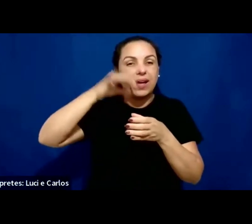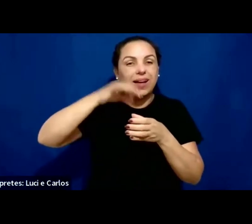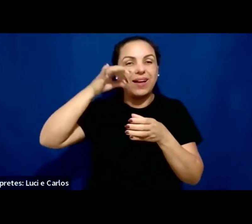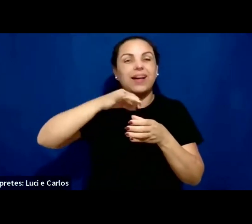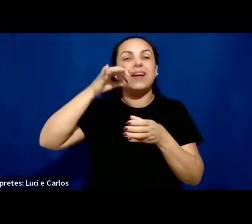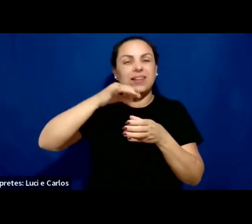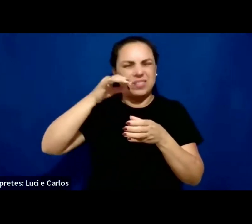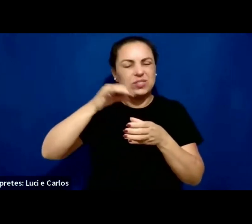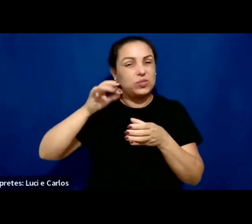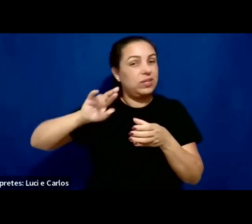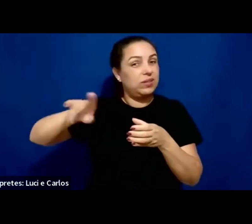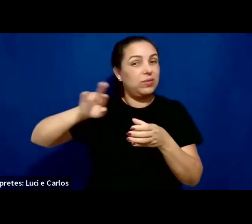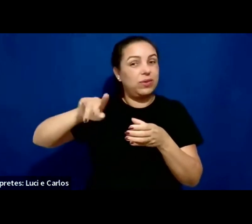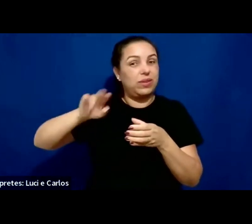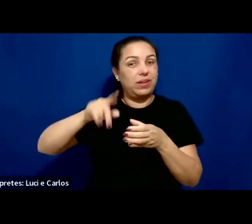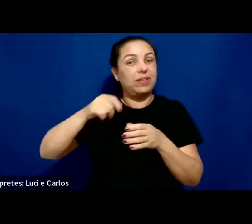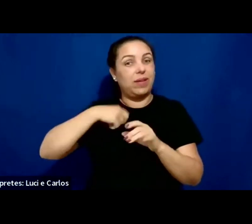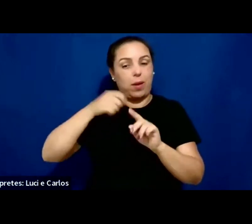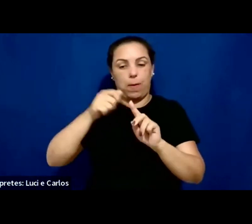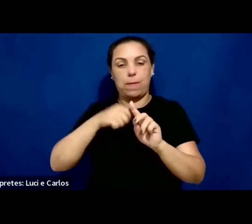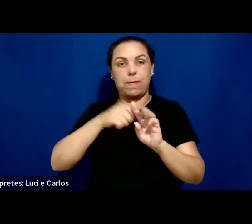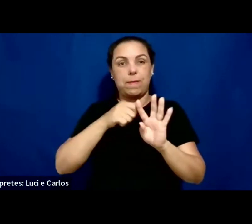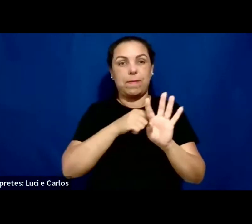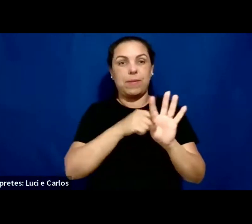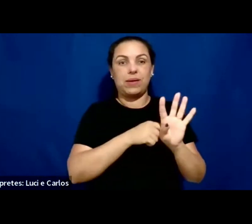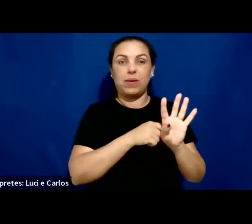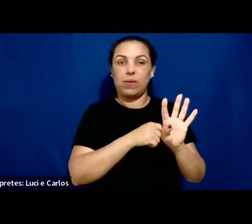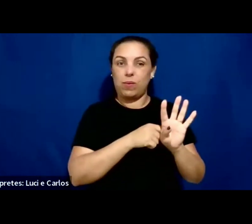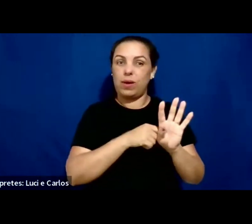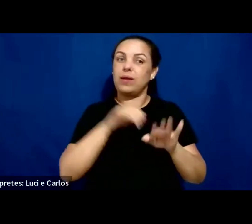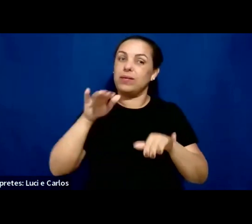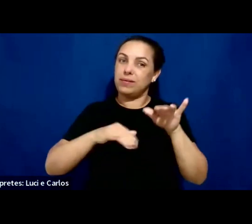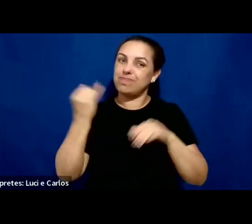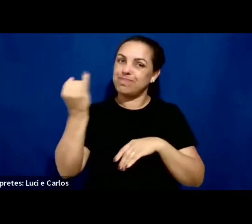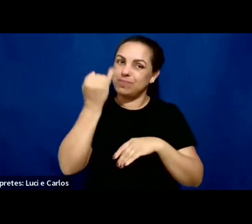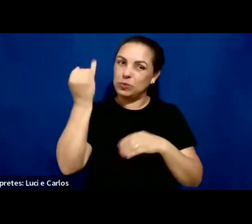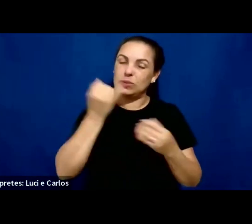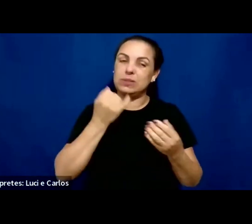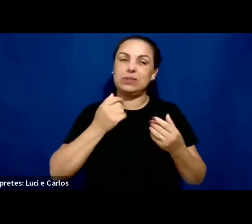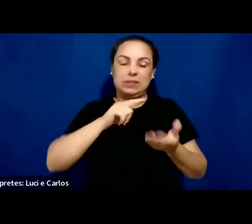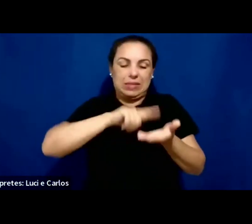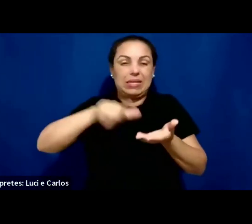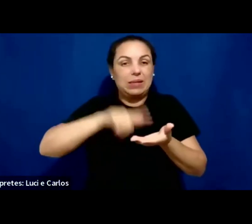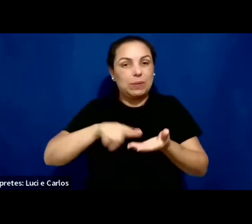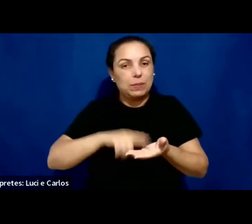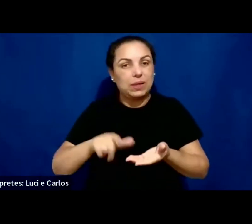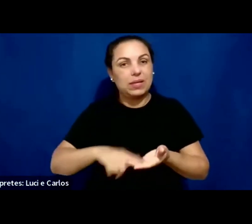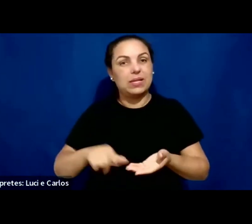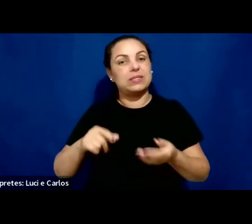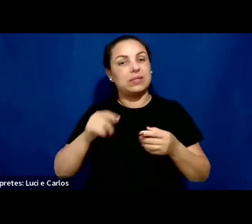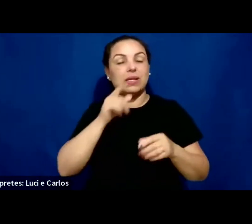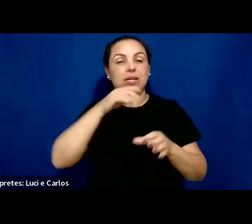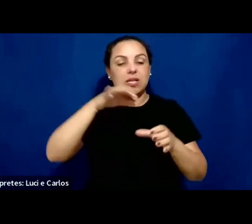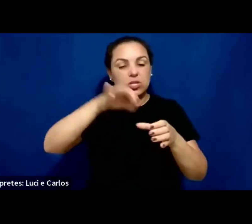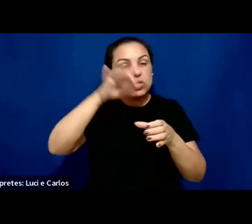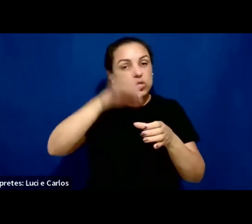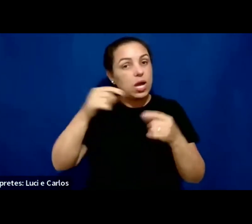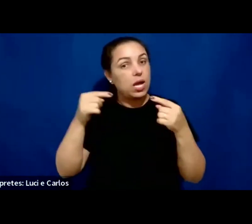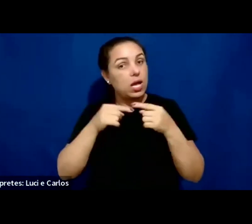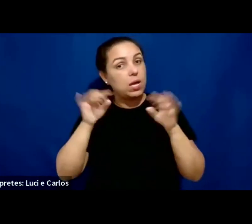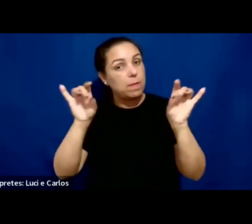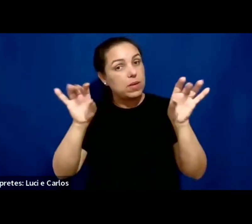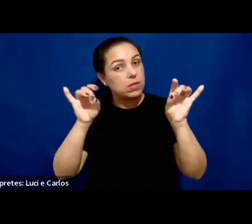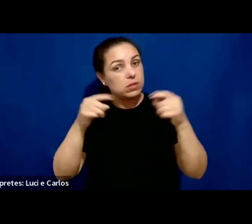É preciso a cada 4 meses fazer uma limpeza dos intestinos. É preciso também, de vez em